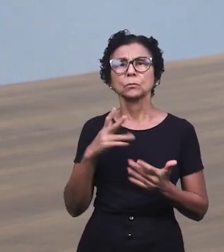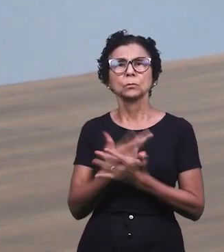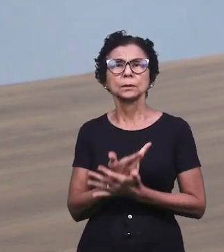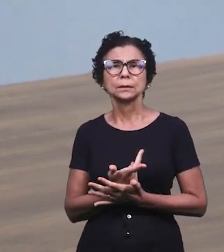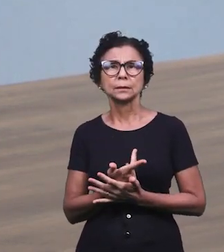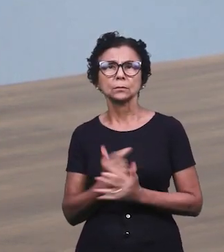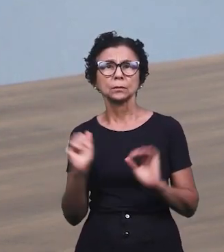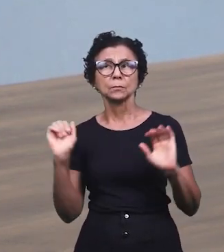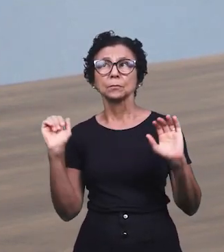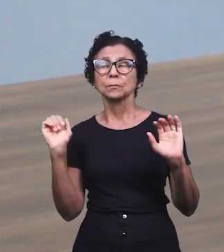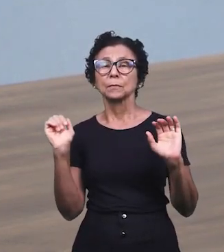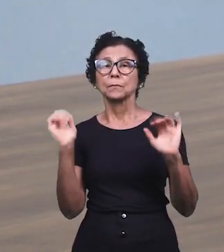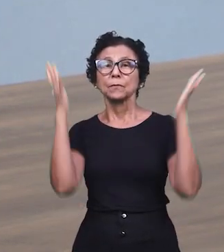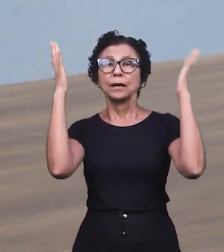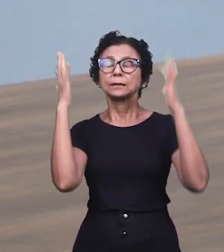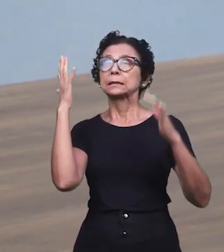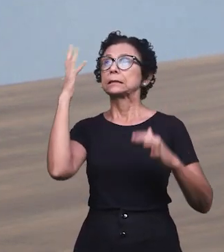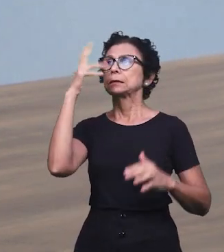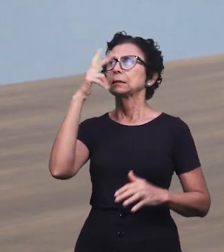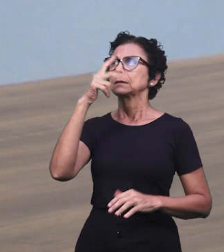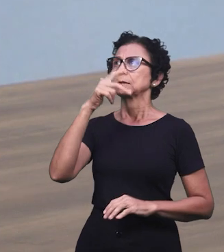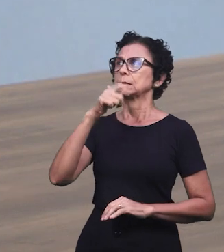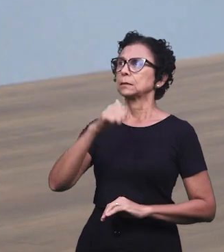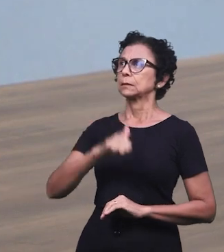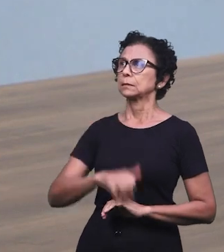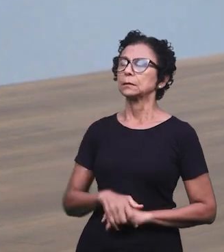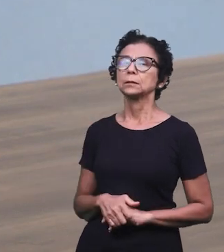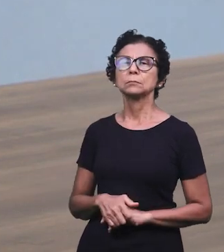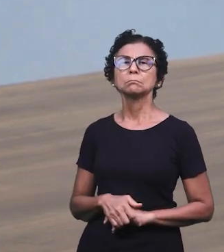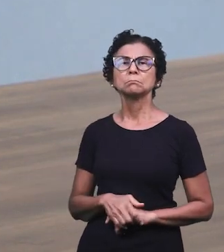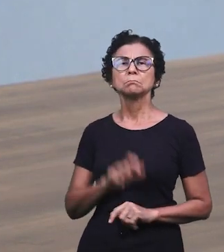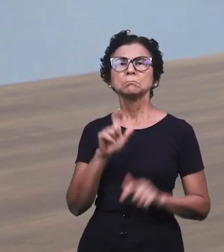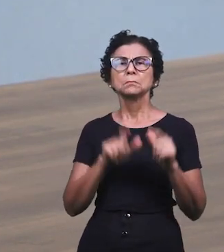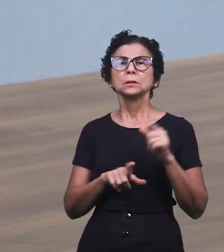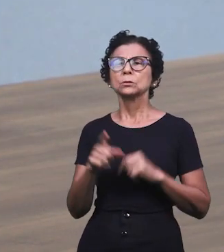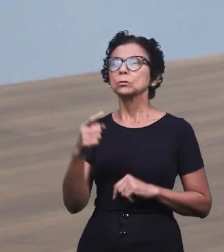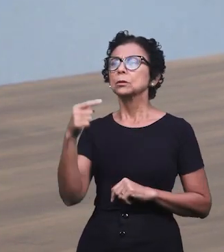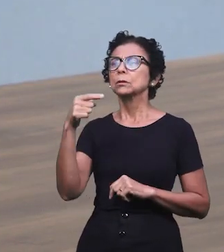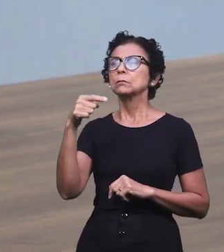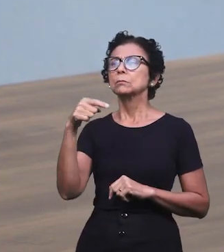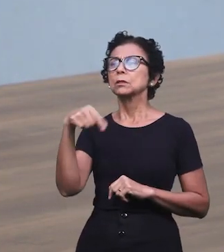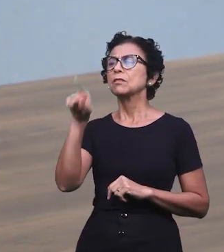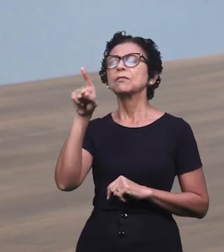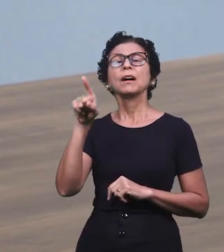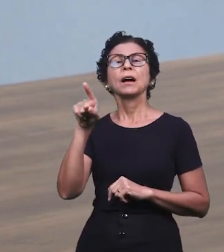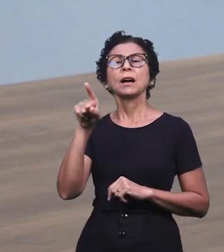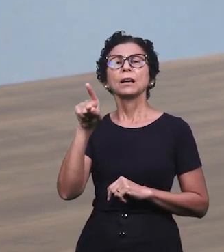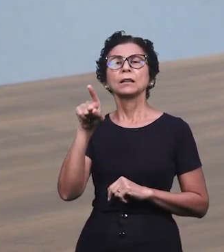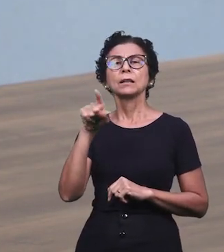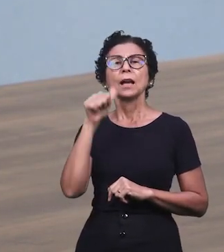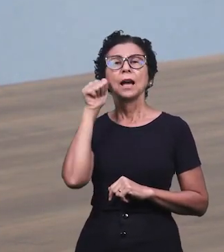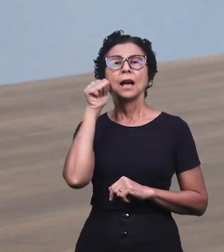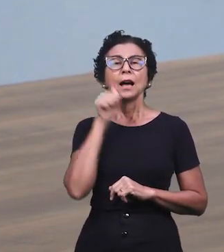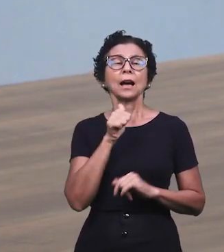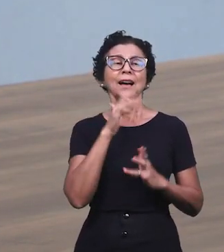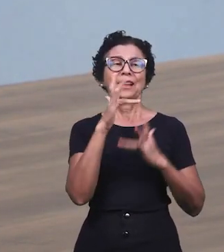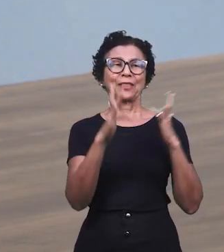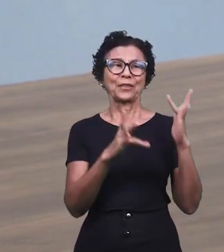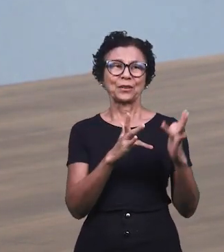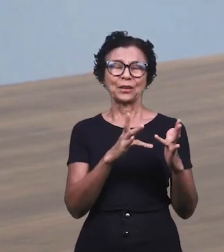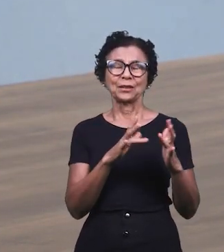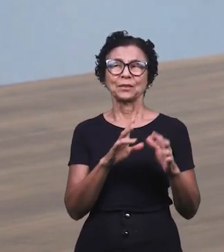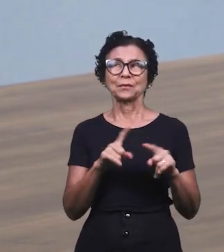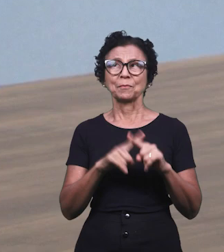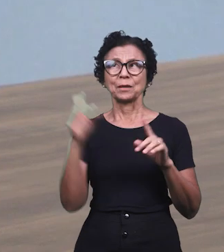que vai para essa festa? É a noiva, mas o Espírito Santo está preparando ela. Aí o surdo ele fez toda essa ligação na